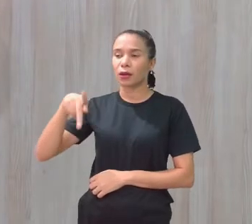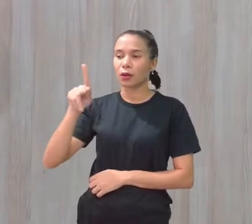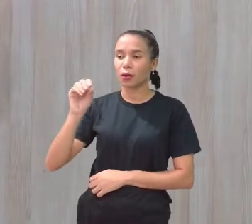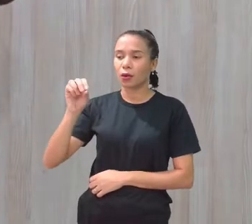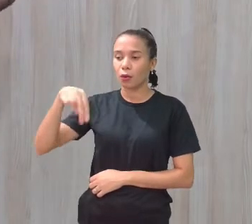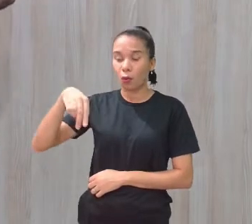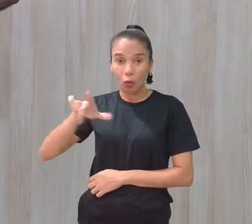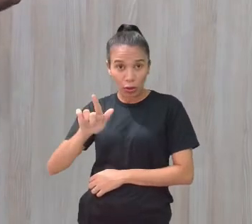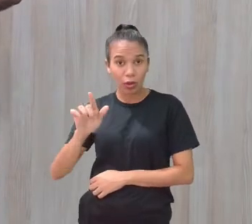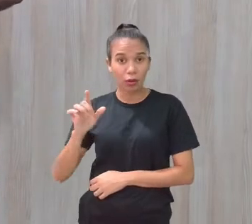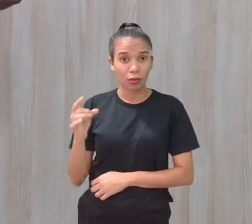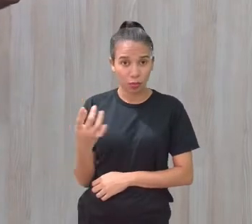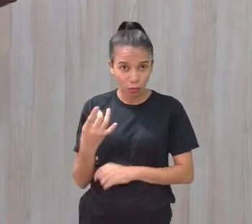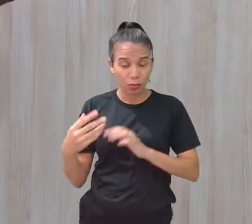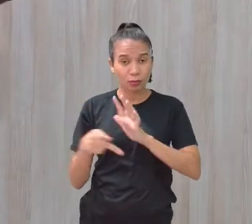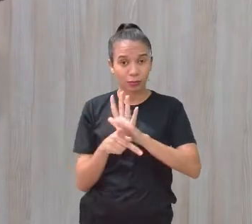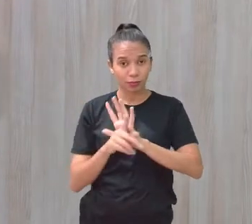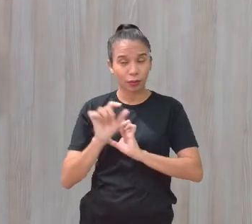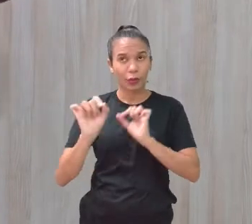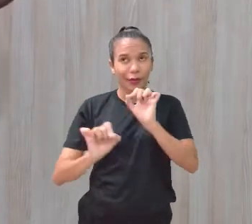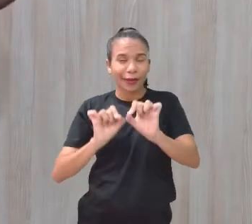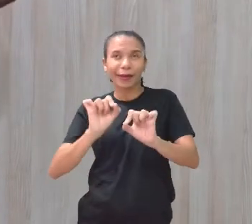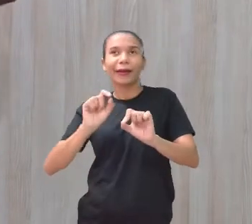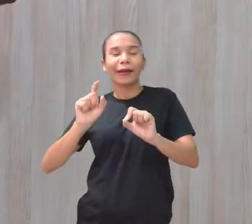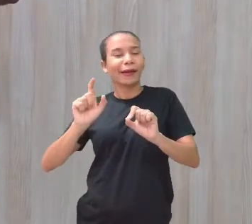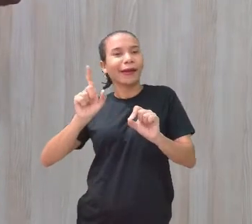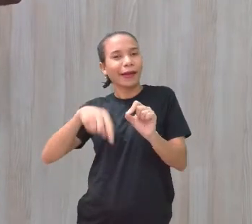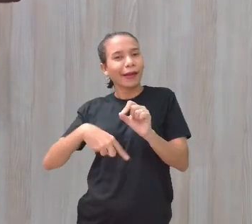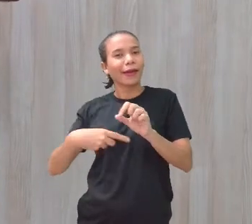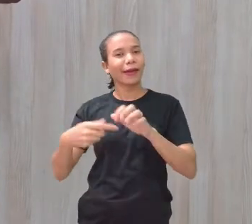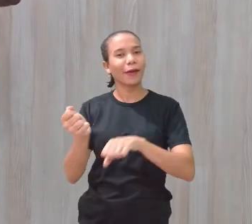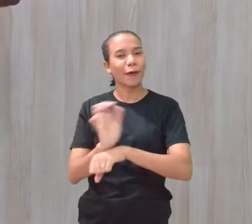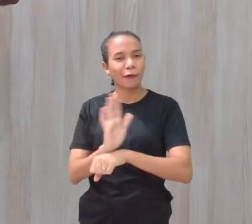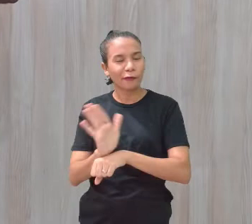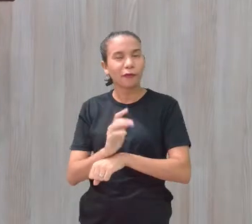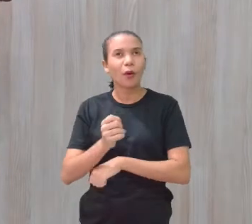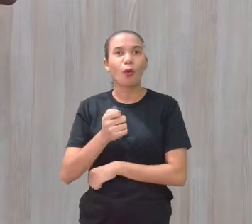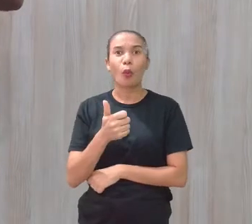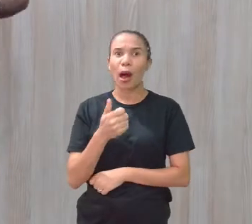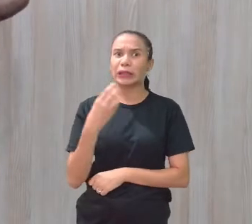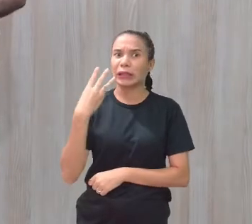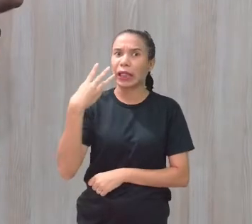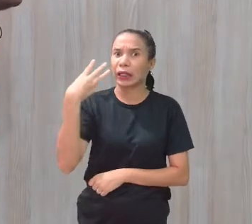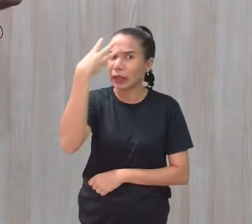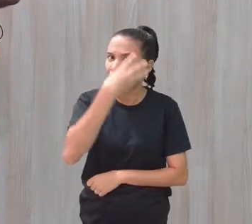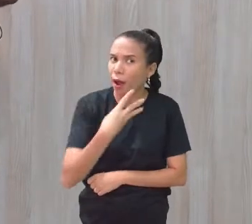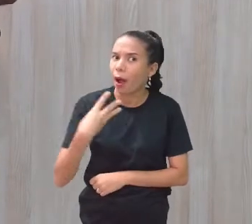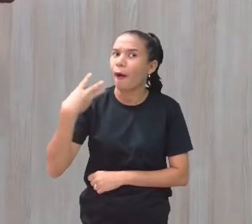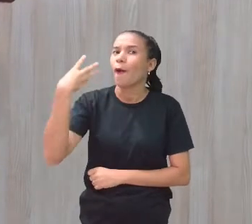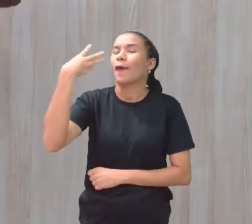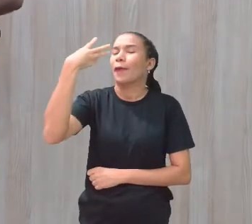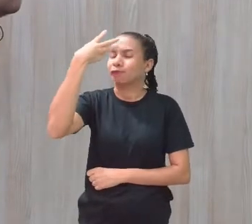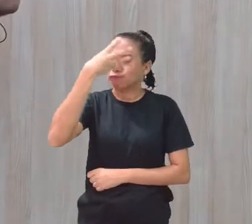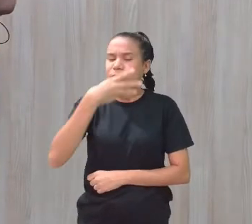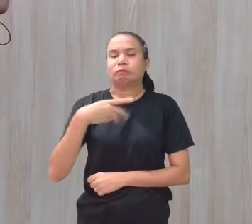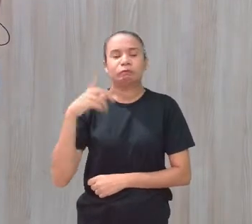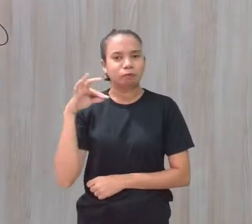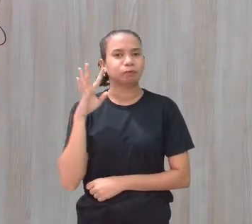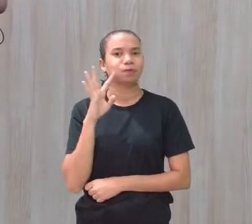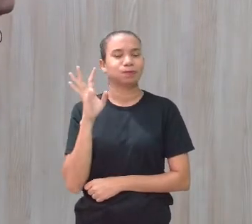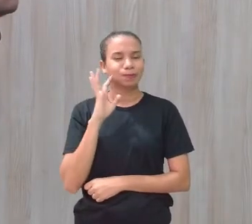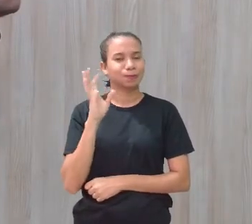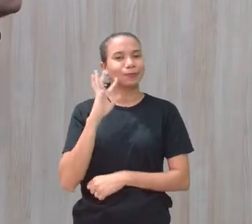né, o solo, né, é um filme que tem quase 3 horas de duração, né? Então, um filme muito